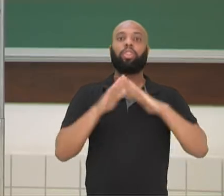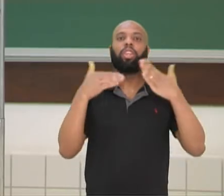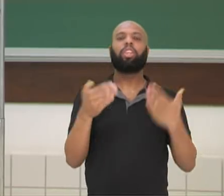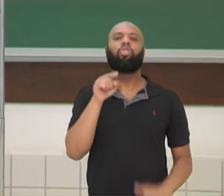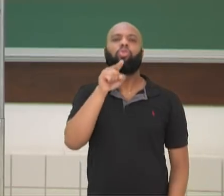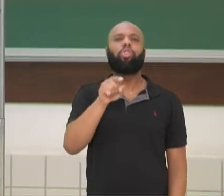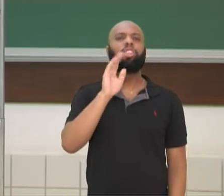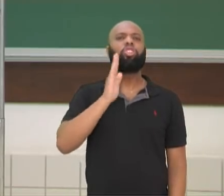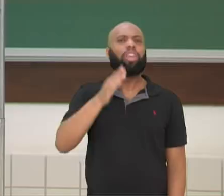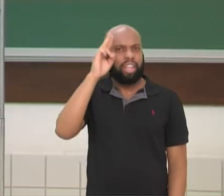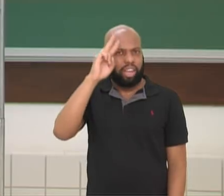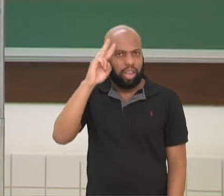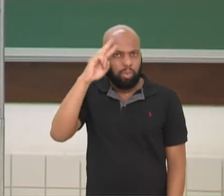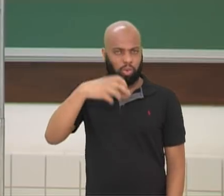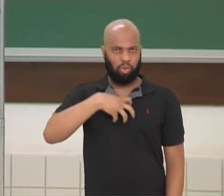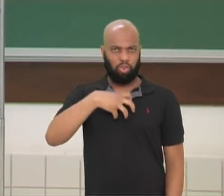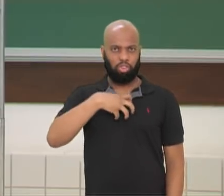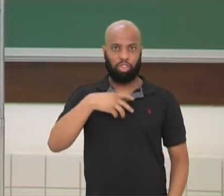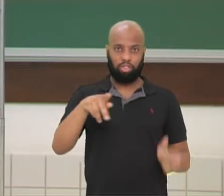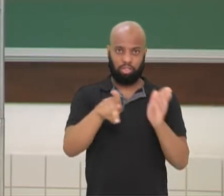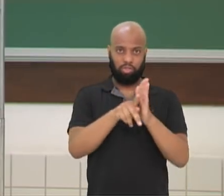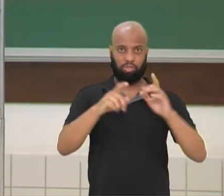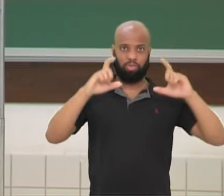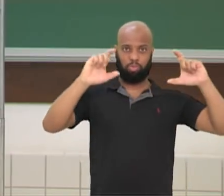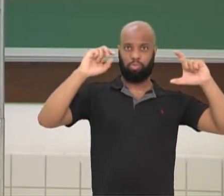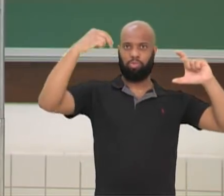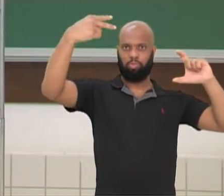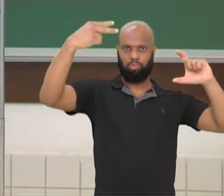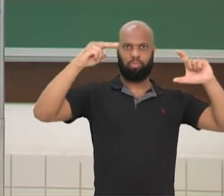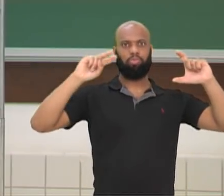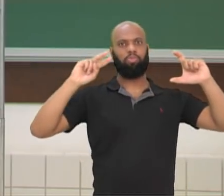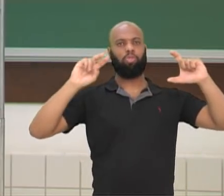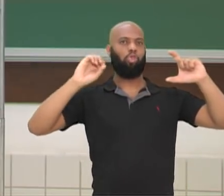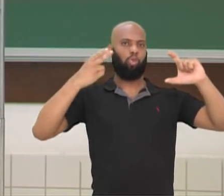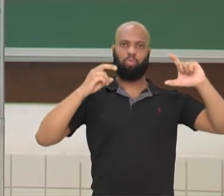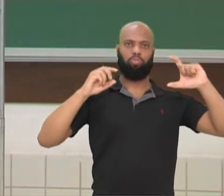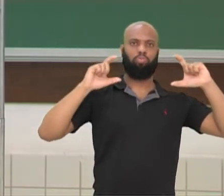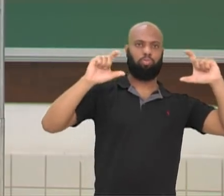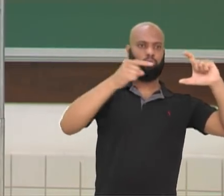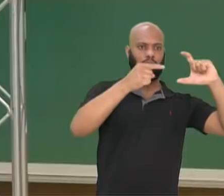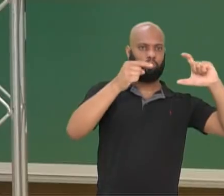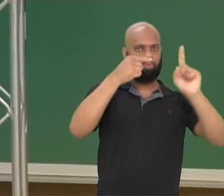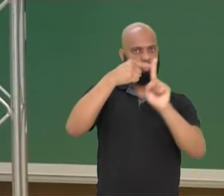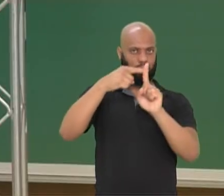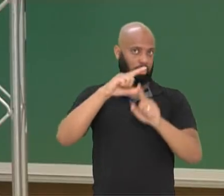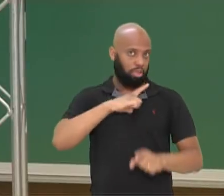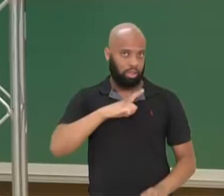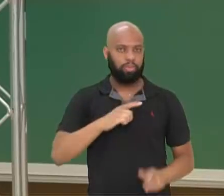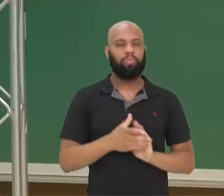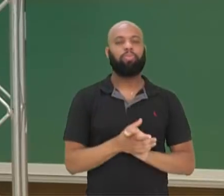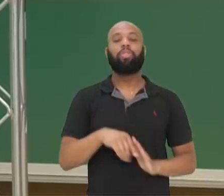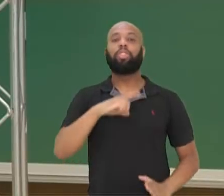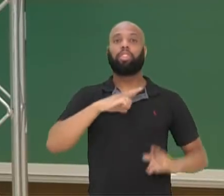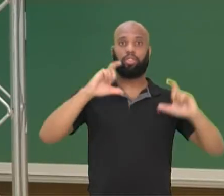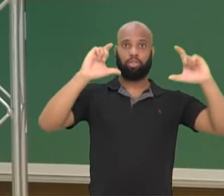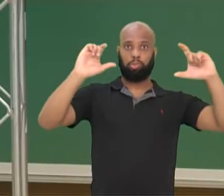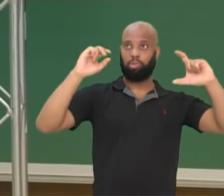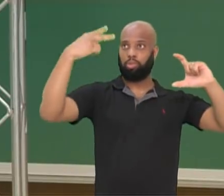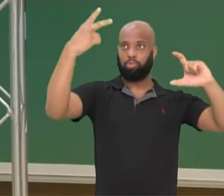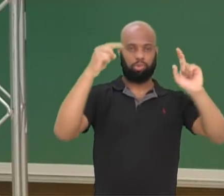Então você já lembrou as fórmulas de produto notável? Vamos conferir então? Dá uma olhada comigo lá. Quadrado da